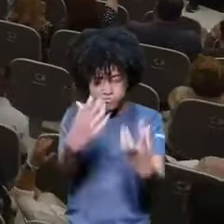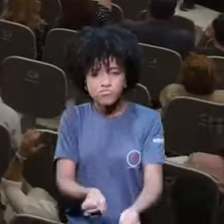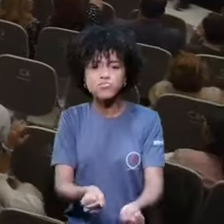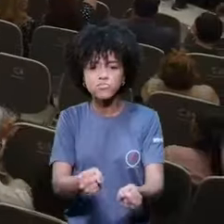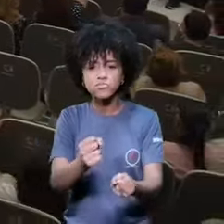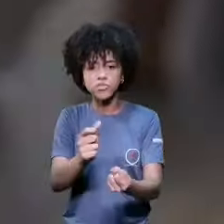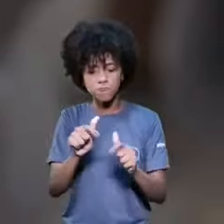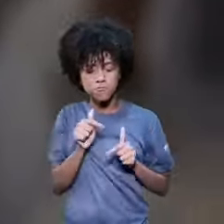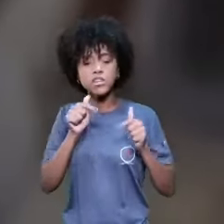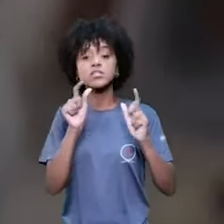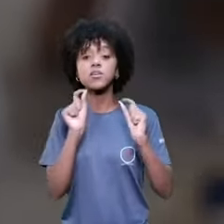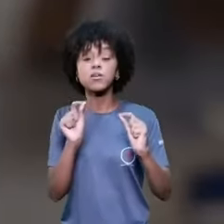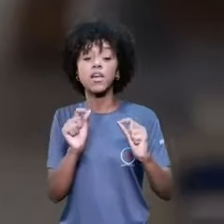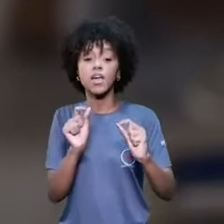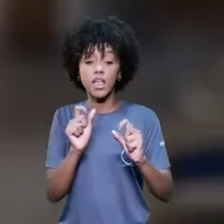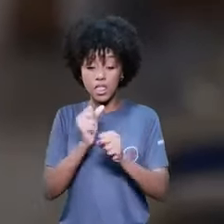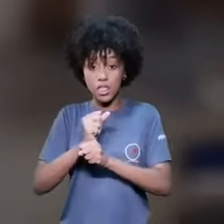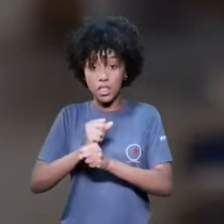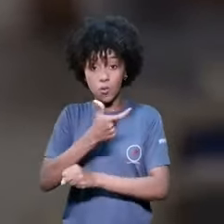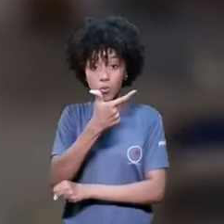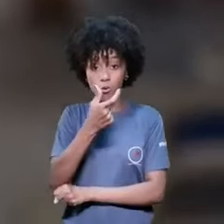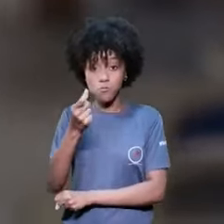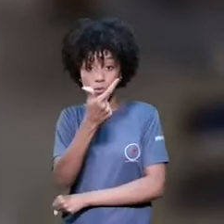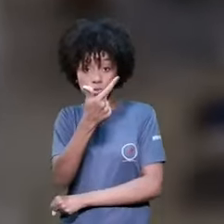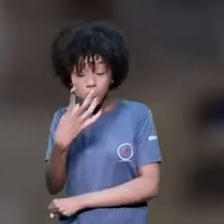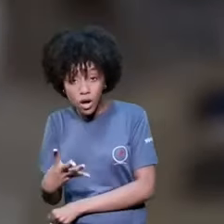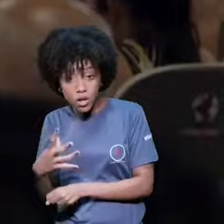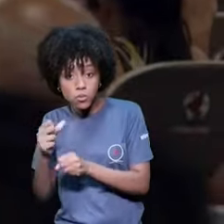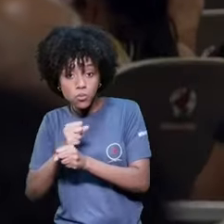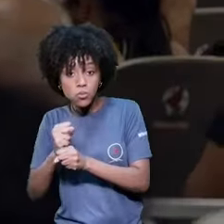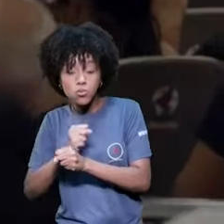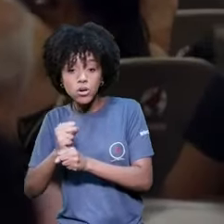Se prepare, 2024 será um ano